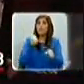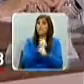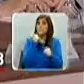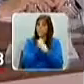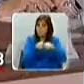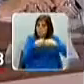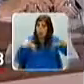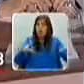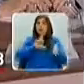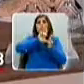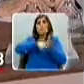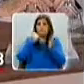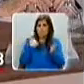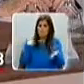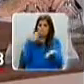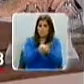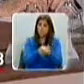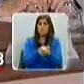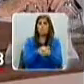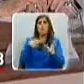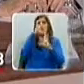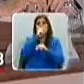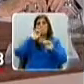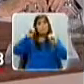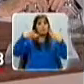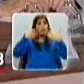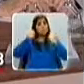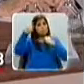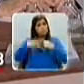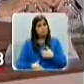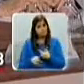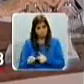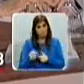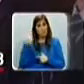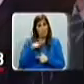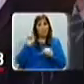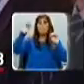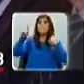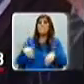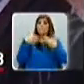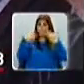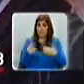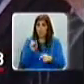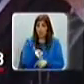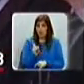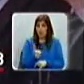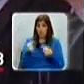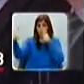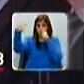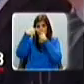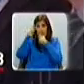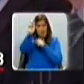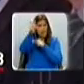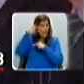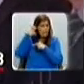vários projetos de investimento e muitas prioridades estratégicas. A primeira continua a ser uma ligação rápida